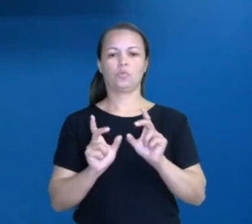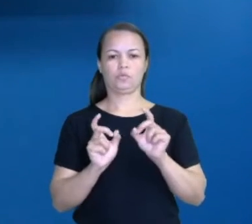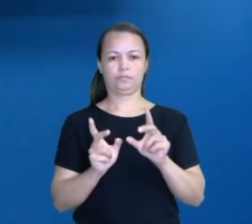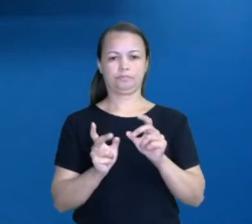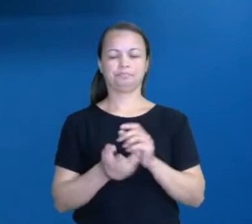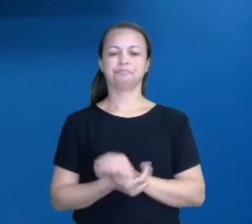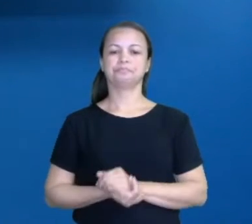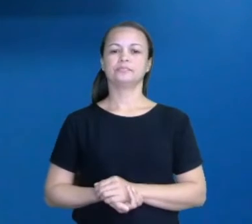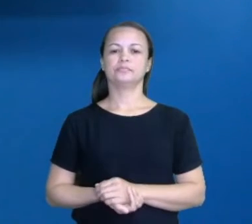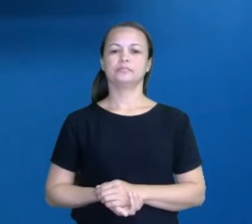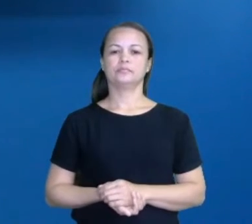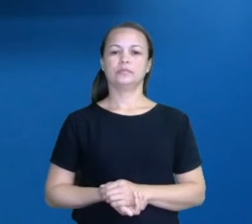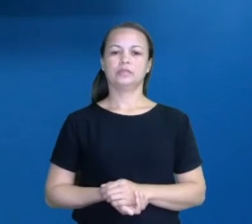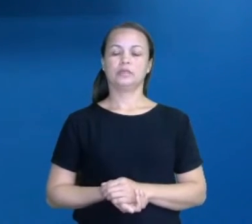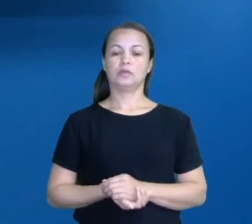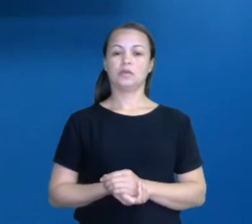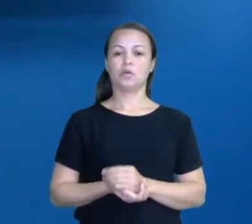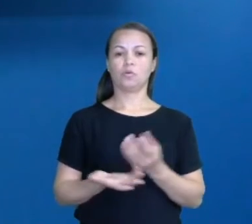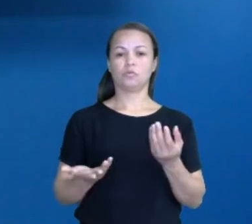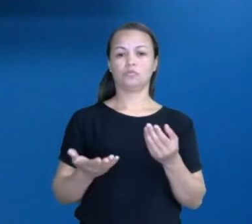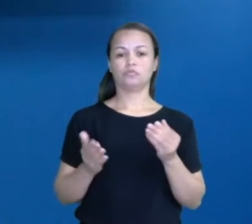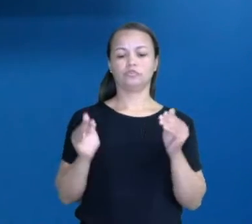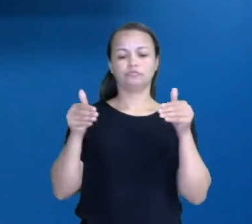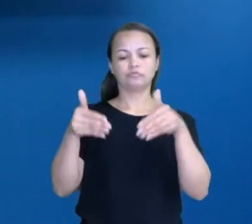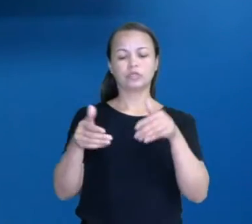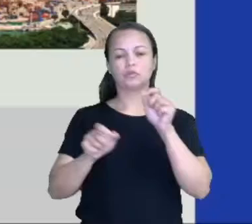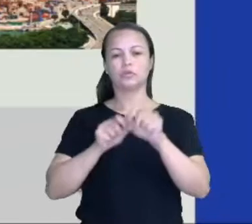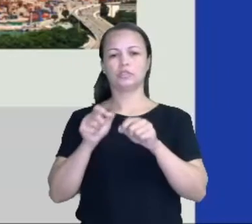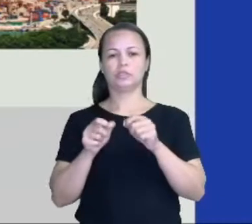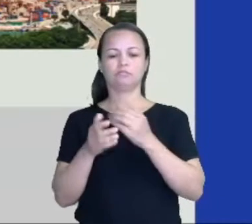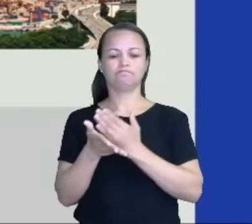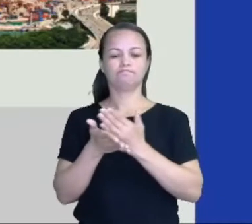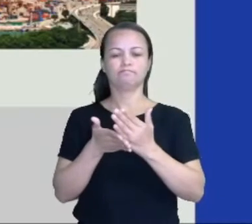E alguns fatores foram decisivos também para que ocorresse